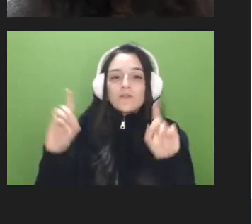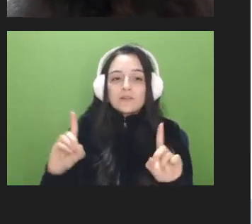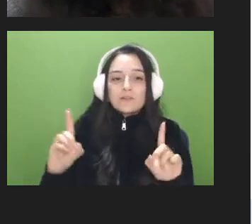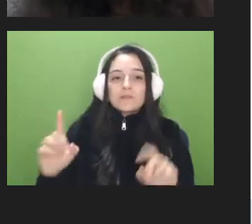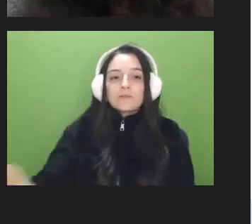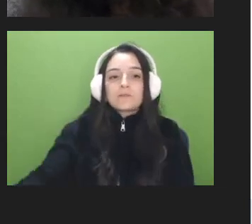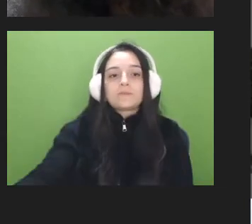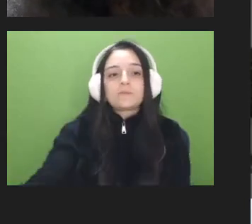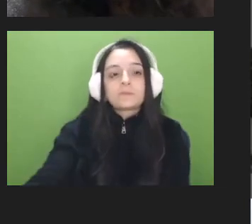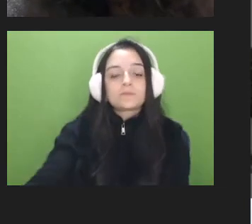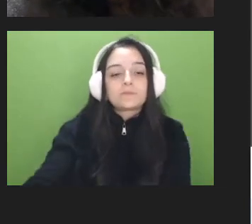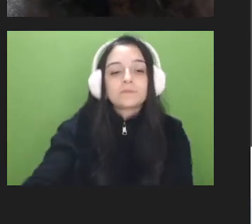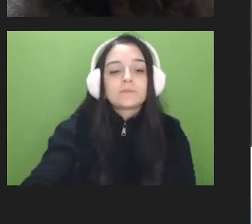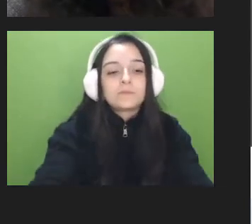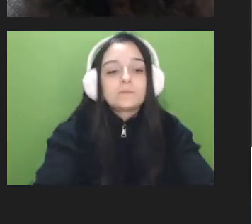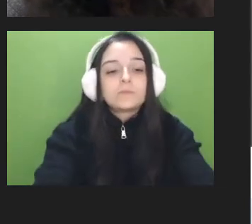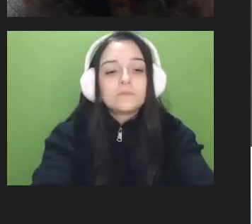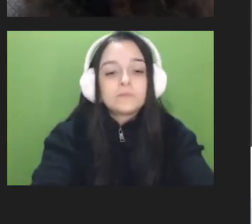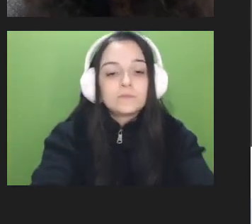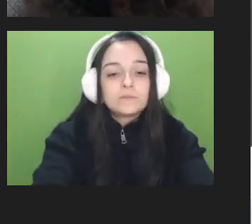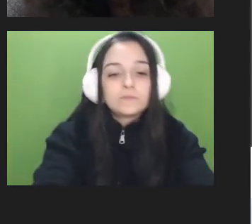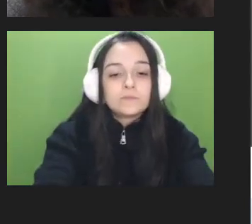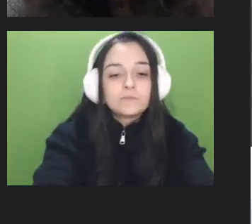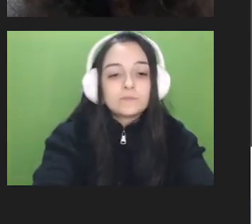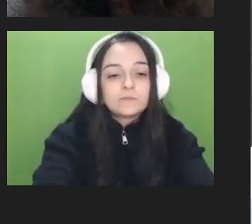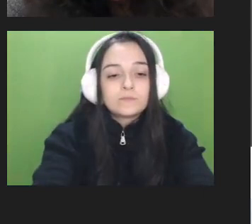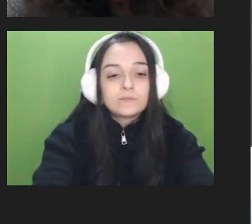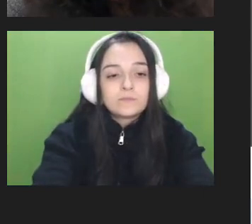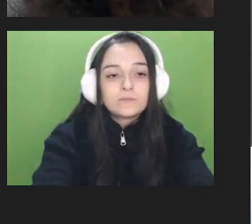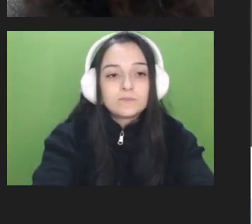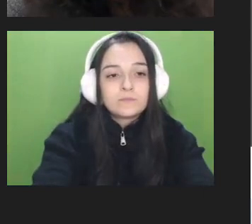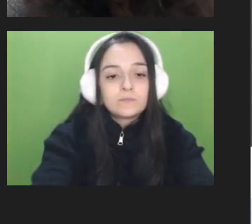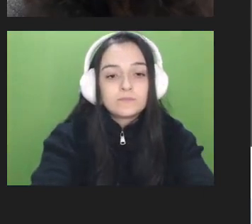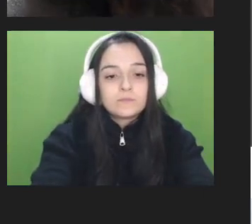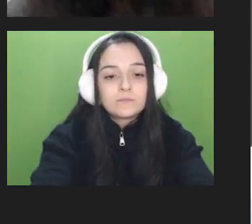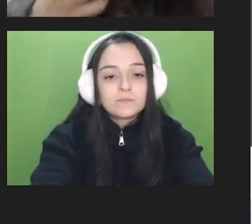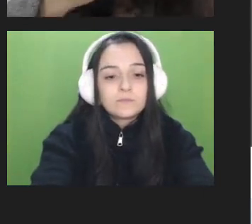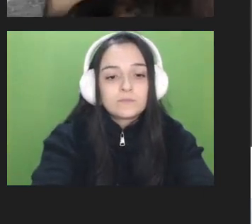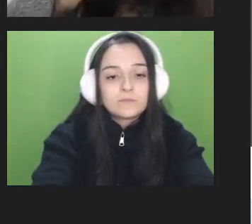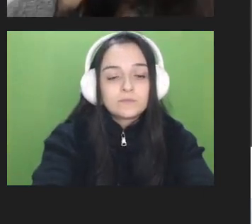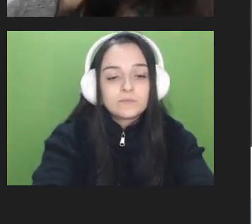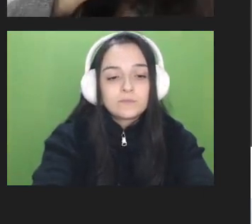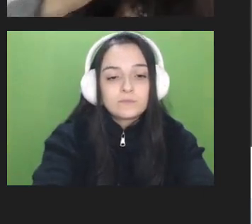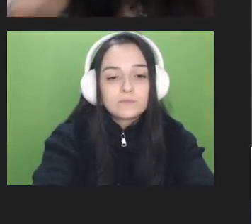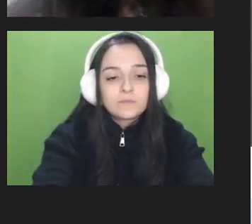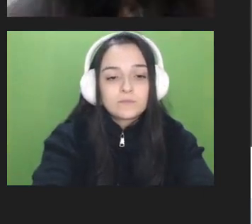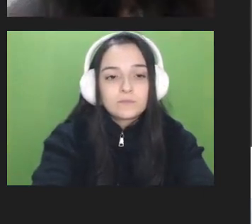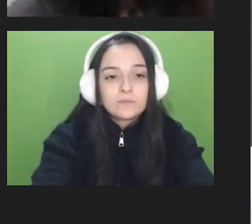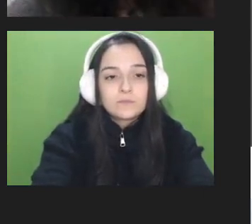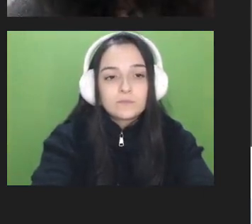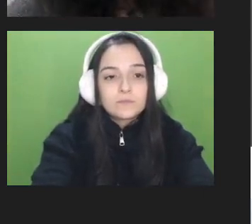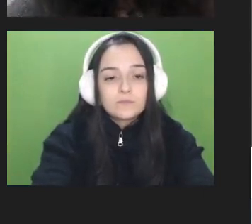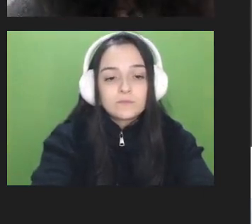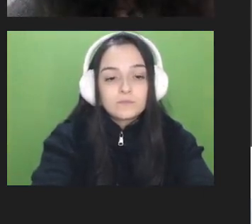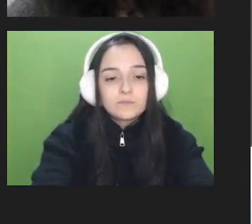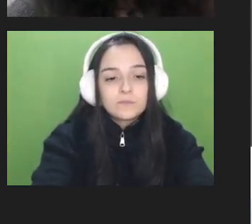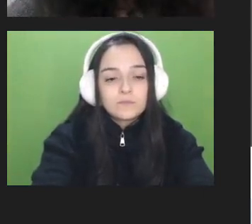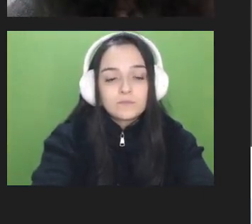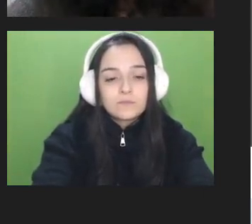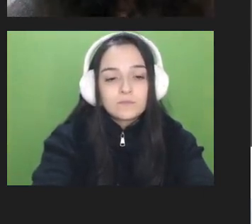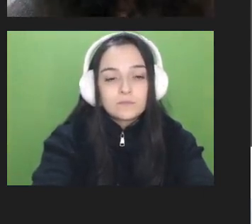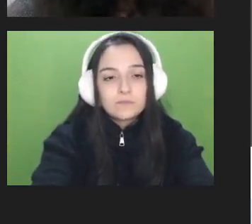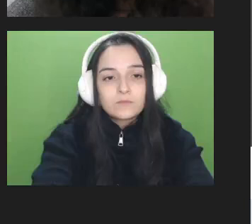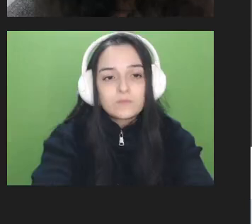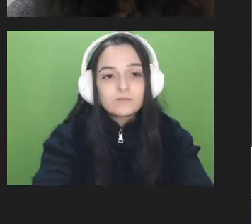Então, eu mencionei, acho que tem até... tá nesse slide aqui. Que